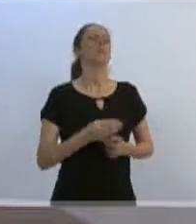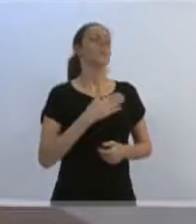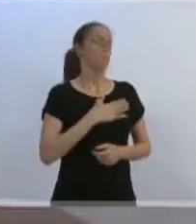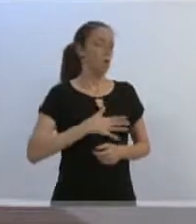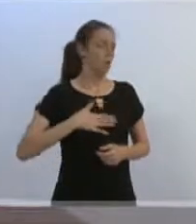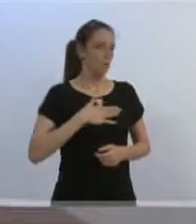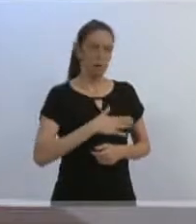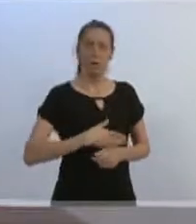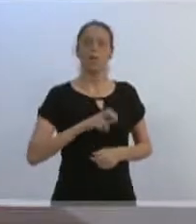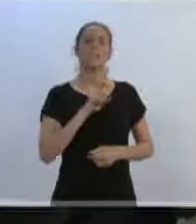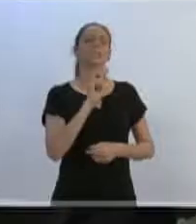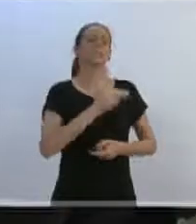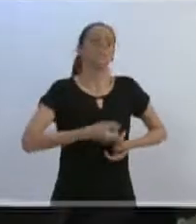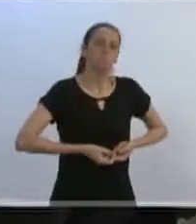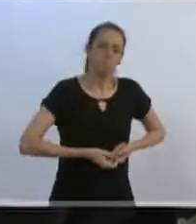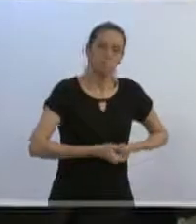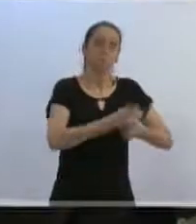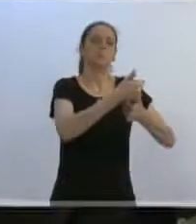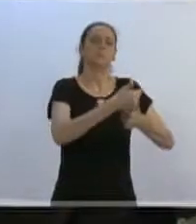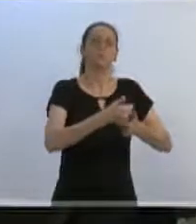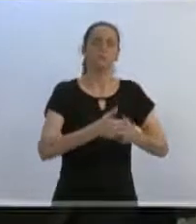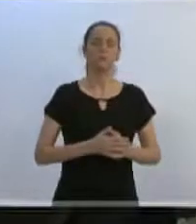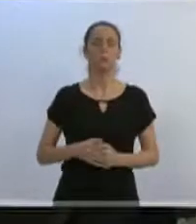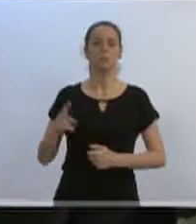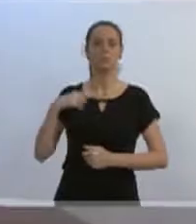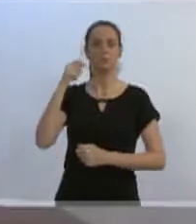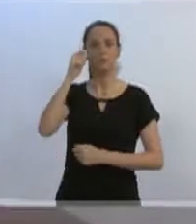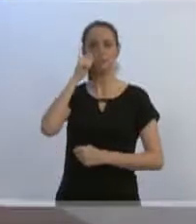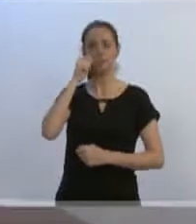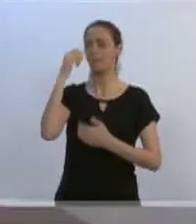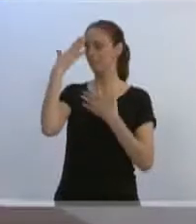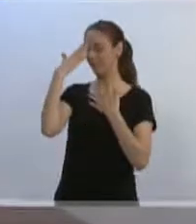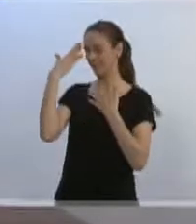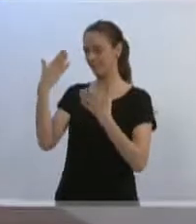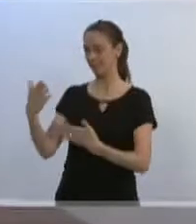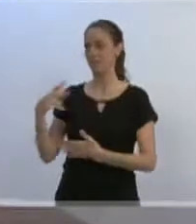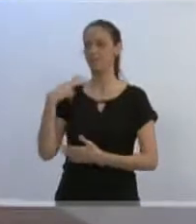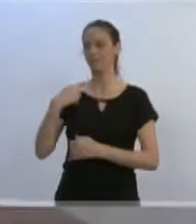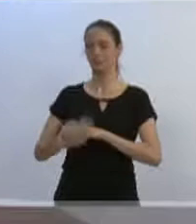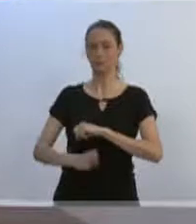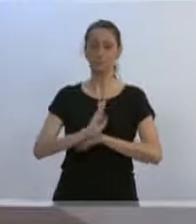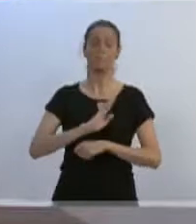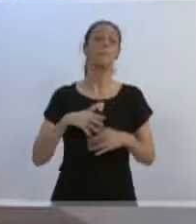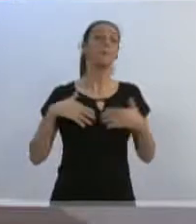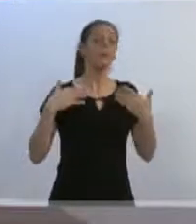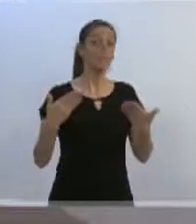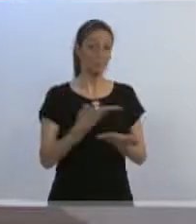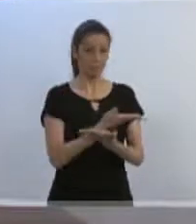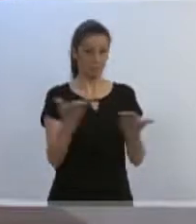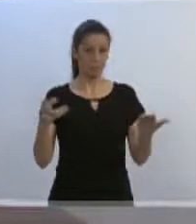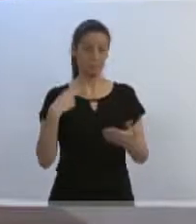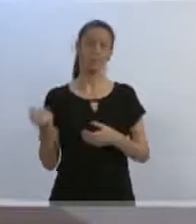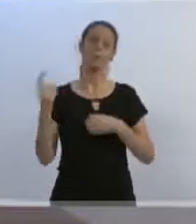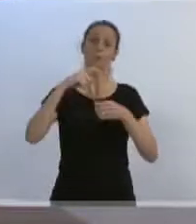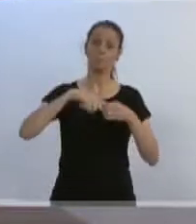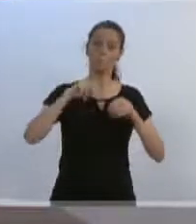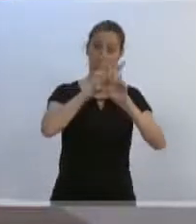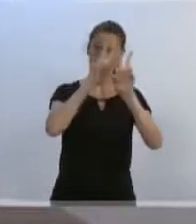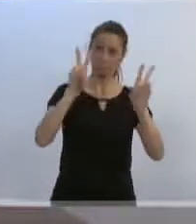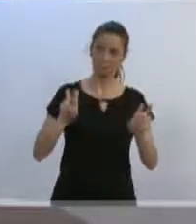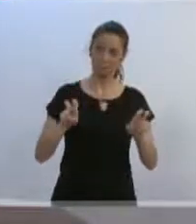com sendo mais cinco minutos in nobre vereadora me ver muito obrigado governador zeca então os seus jogadores voltando ao assunto